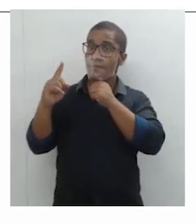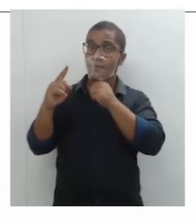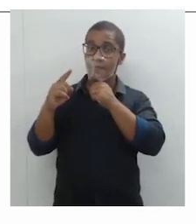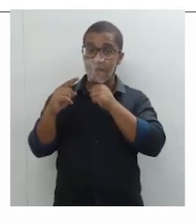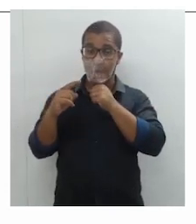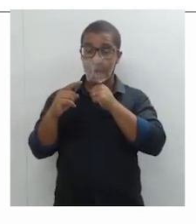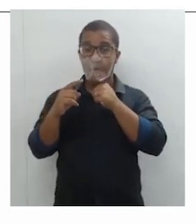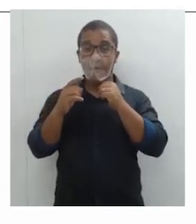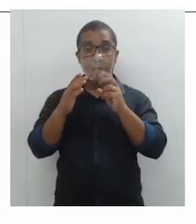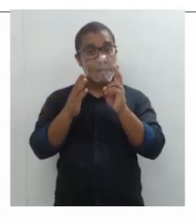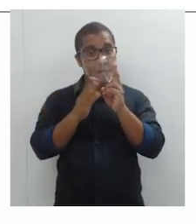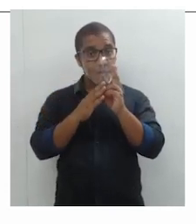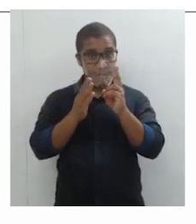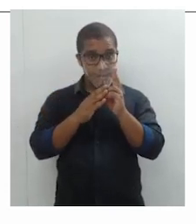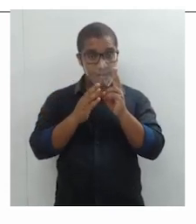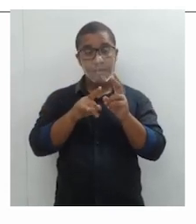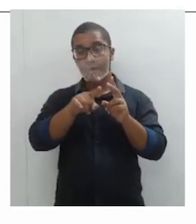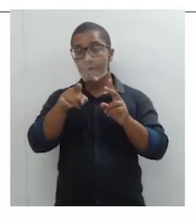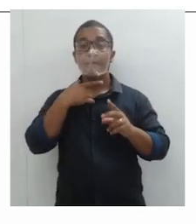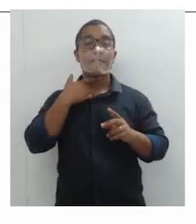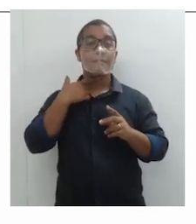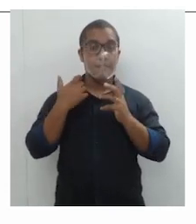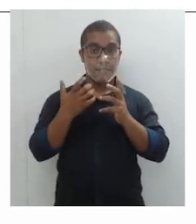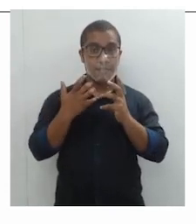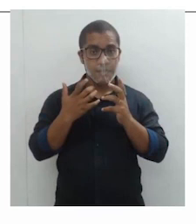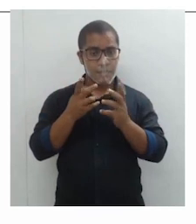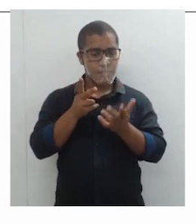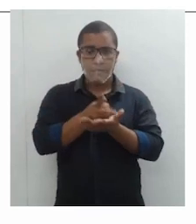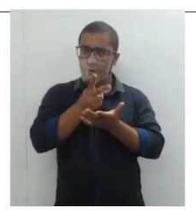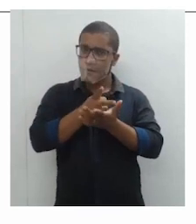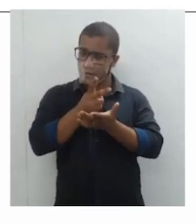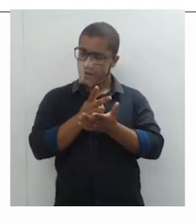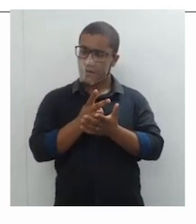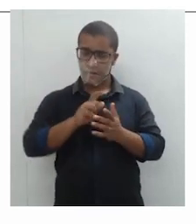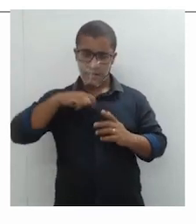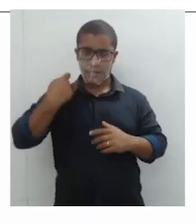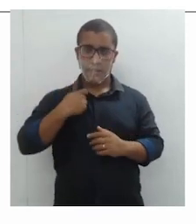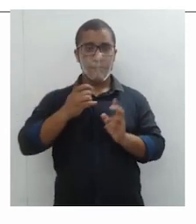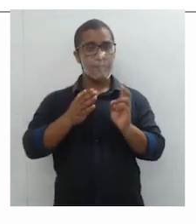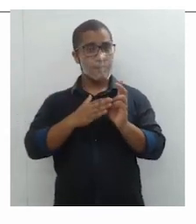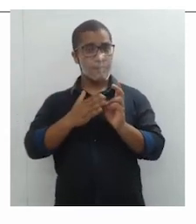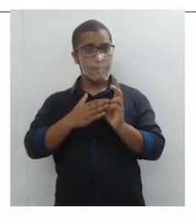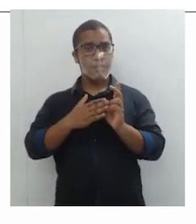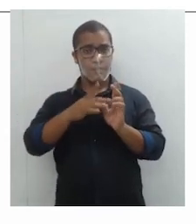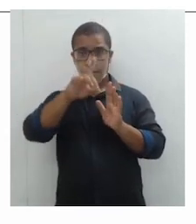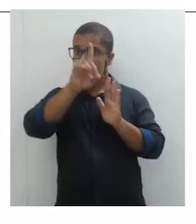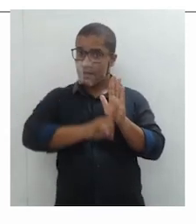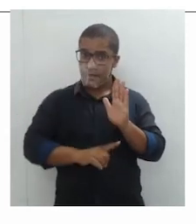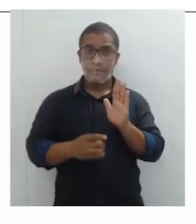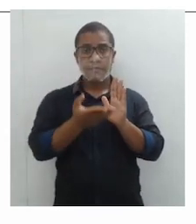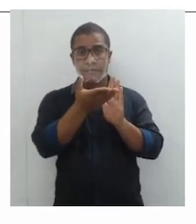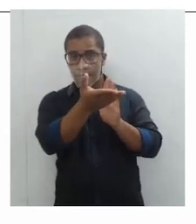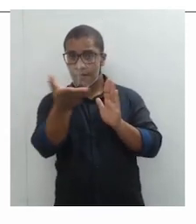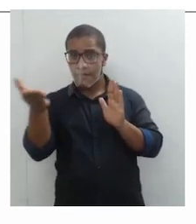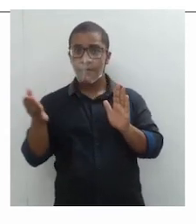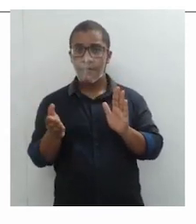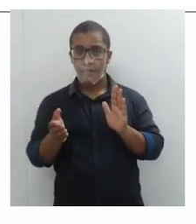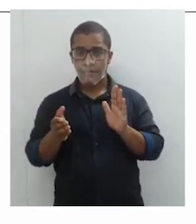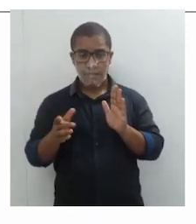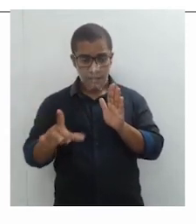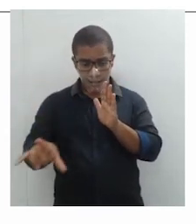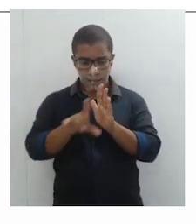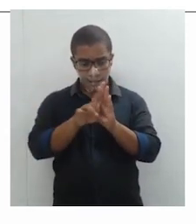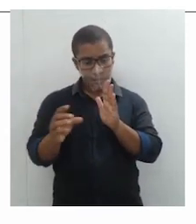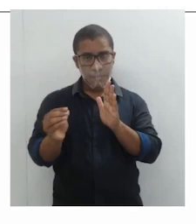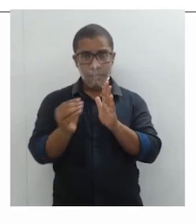a seguinte questão os índios querem continuar sendo índios Olha aí e tem esse direito assegurado na Constituição